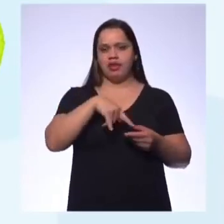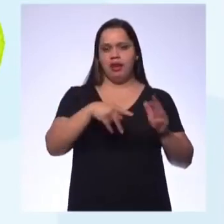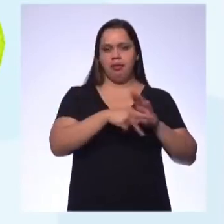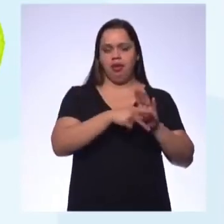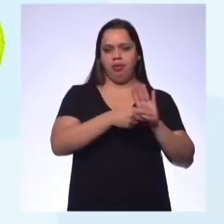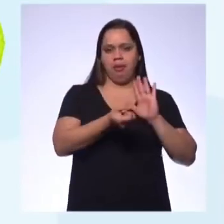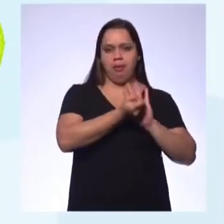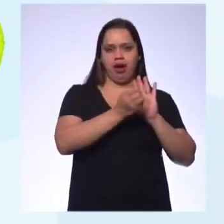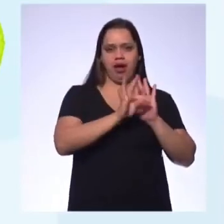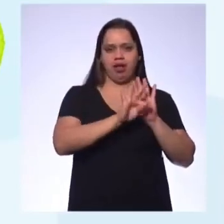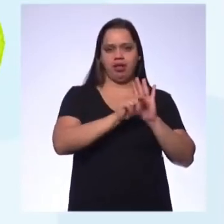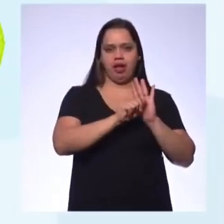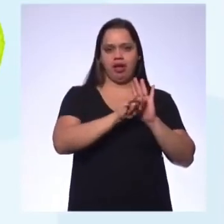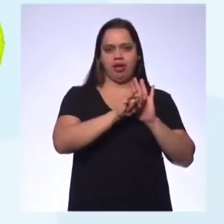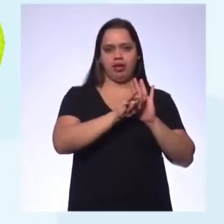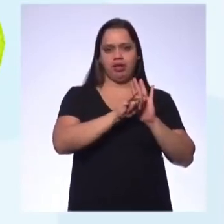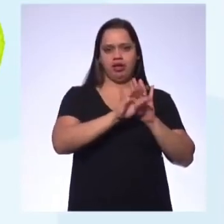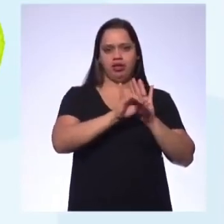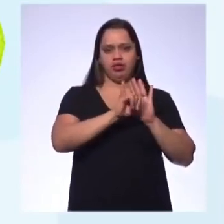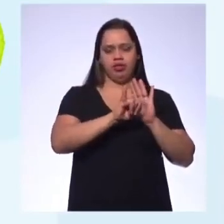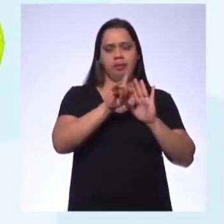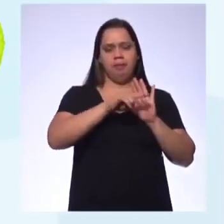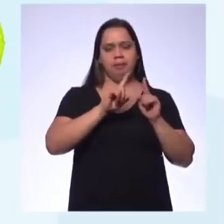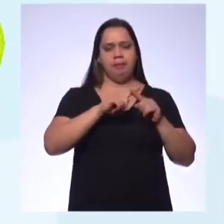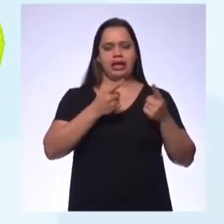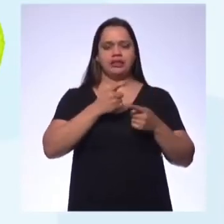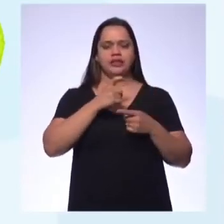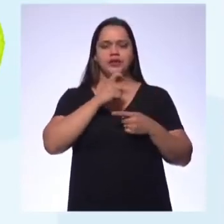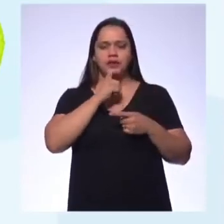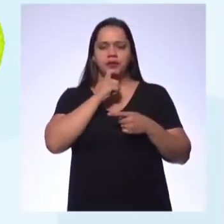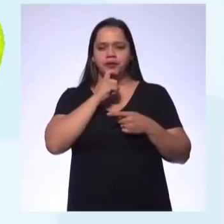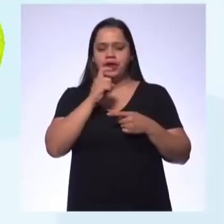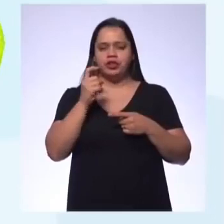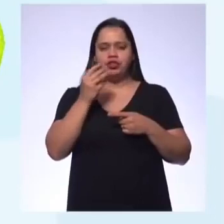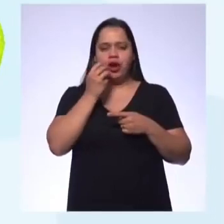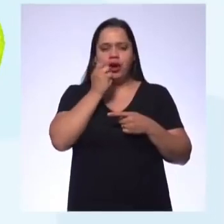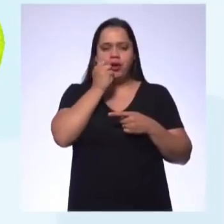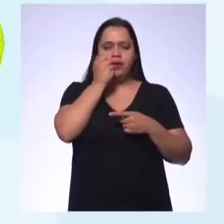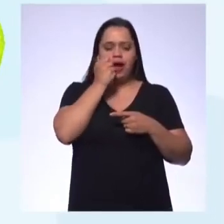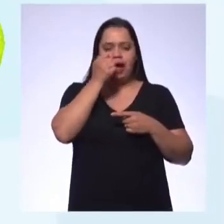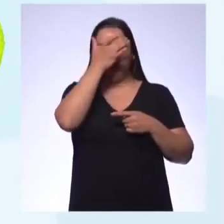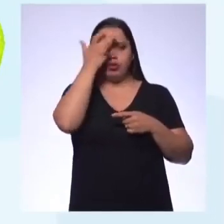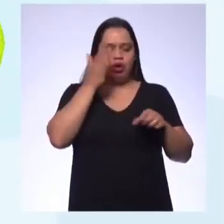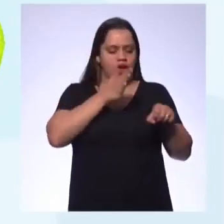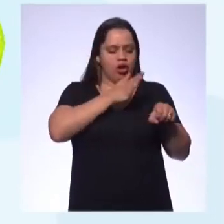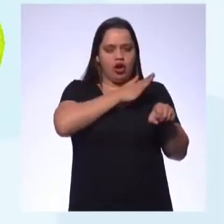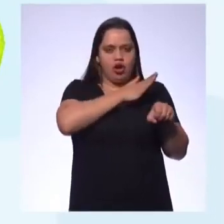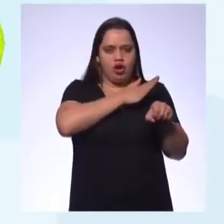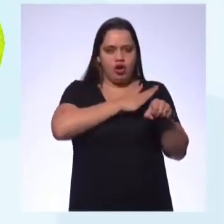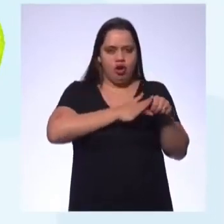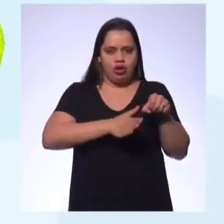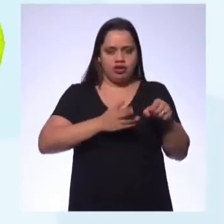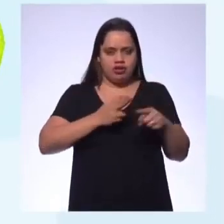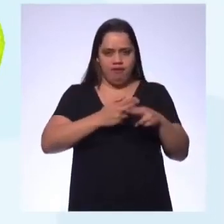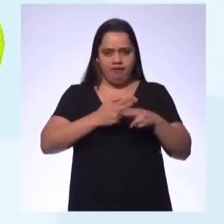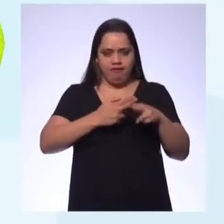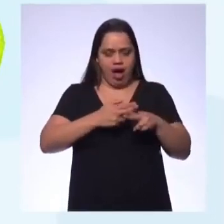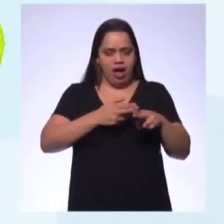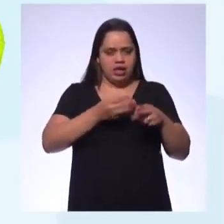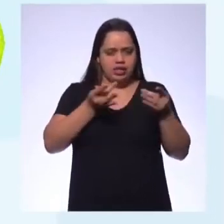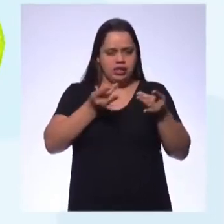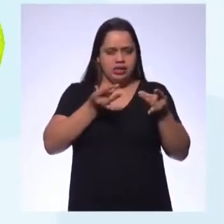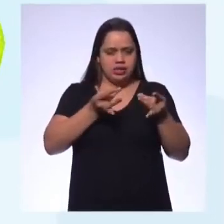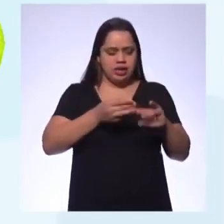Tahiti, mas é um limão, né, verdinho e tudo mais. O cara corta, quando ele corta lá, com a faca afiadinha e tal,